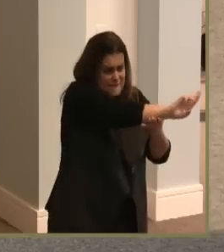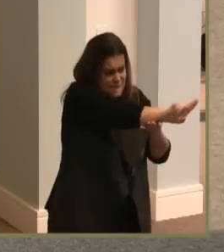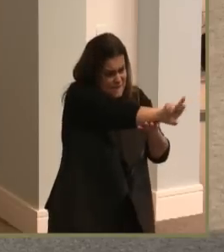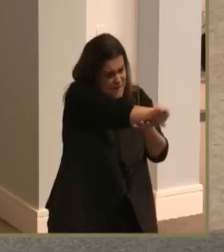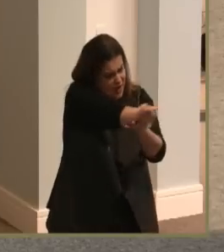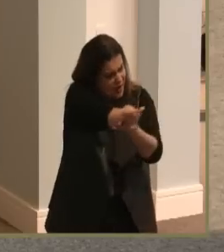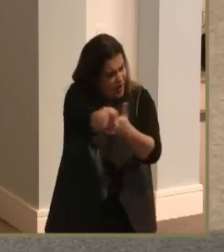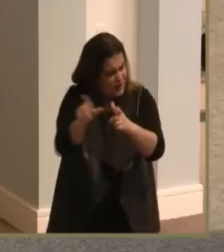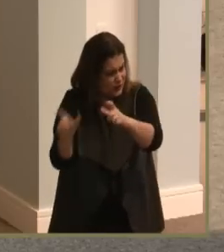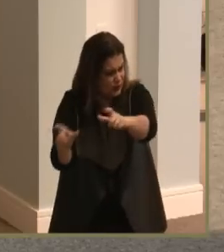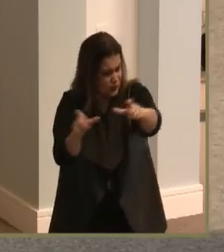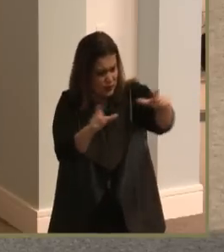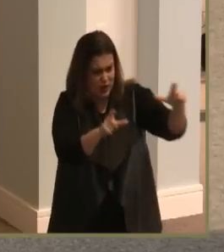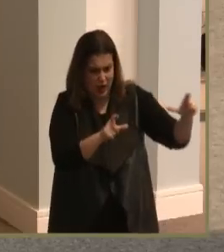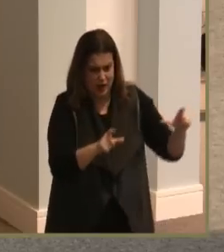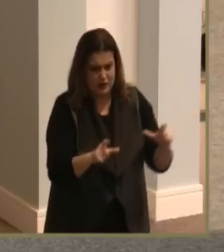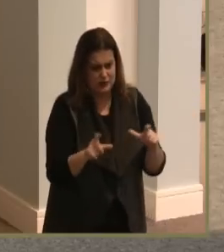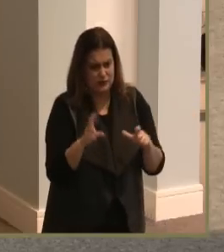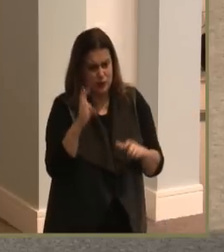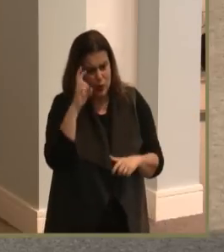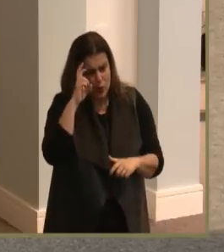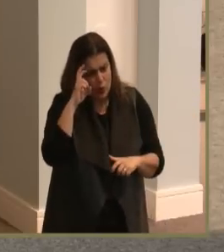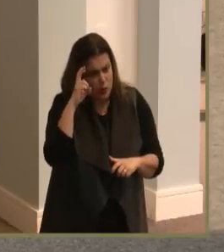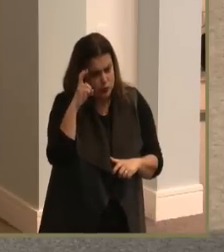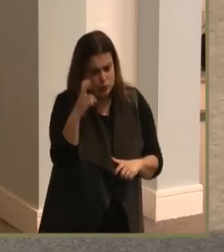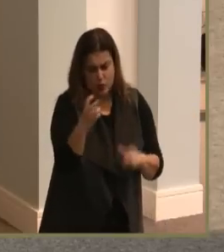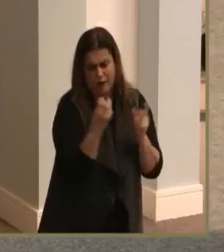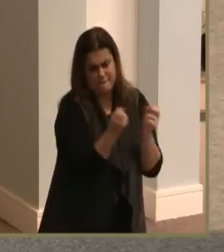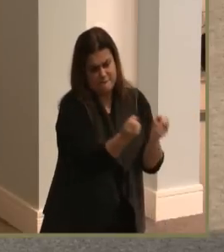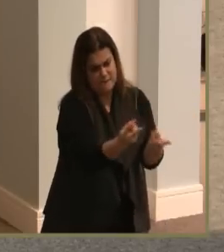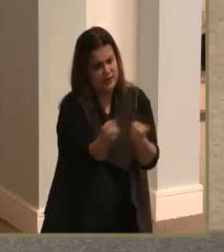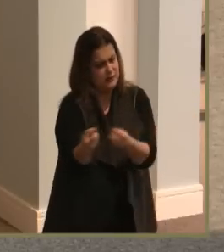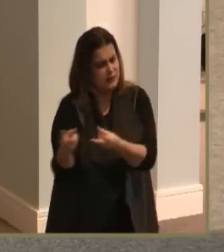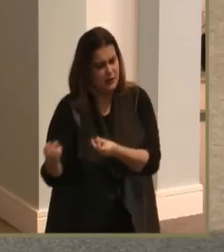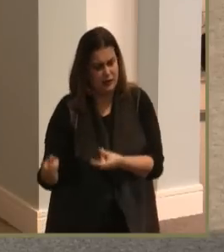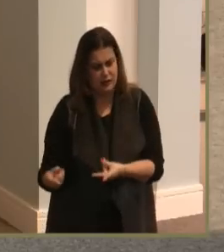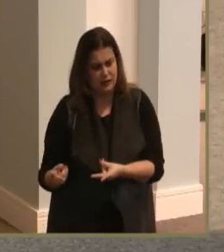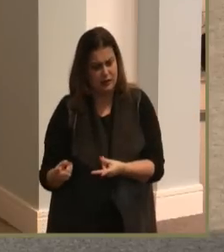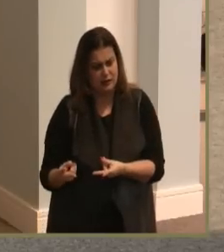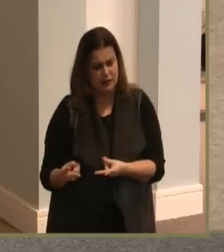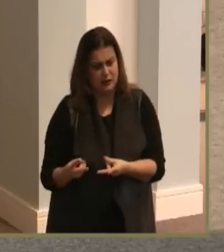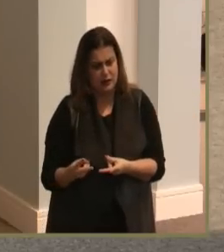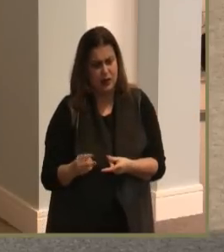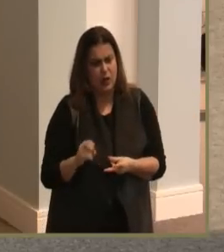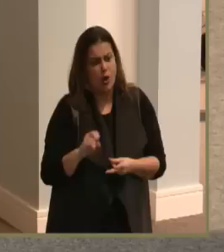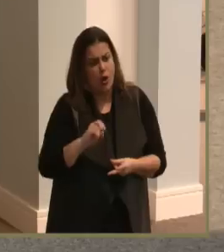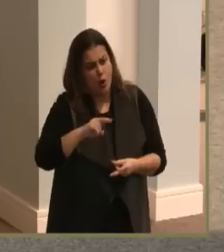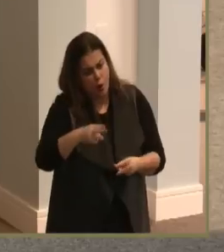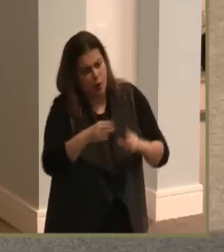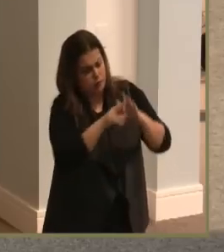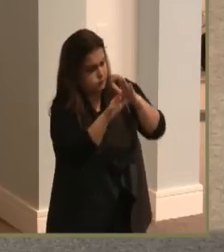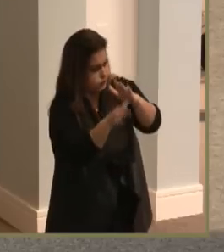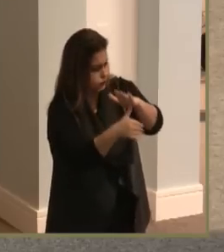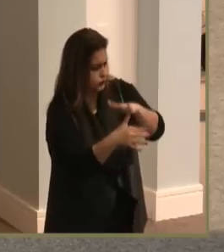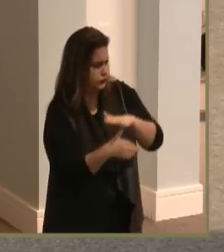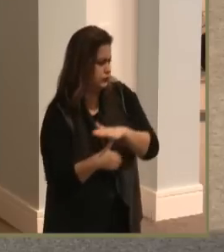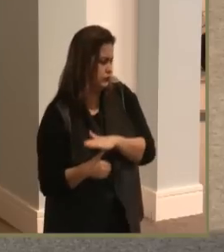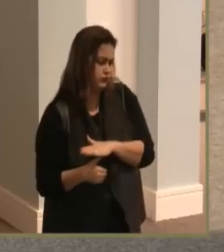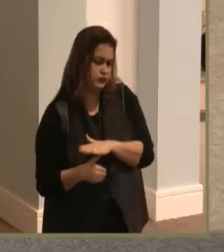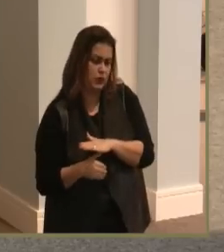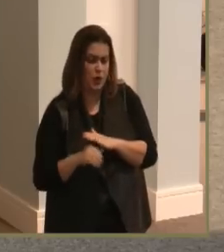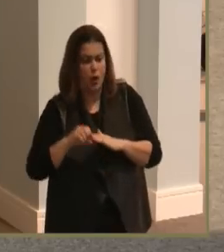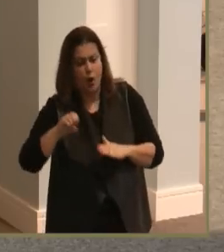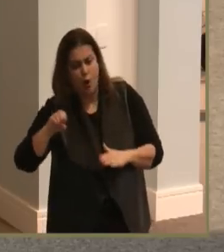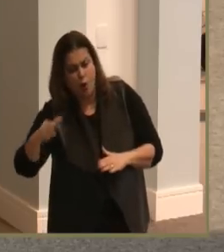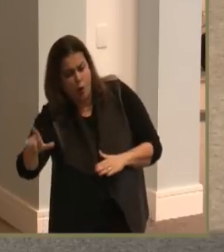estão, alguns para cultuar, alguns para vender, alguns para subornar, outros para serem subornados, alguns para